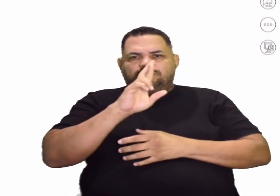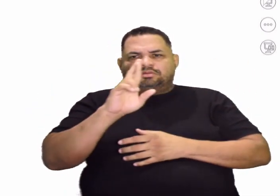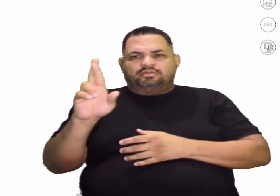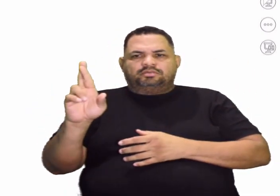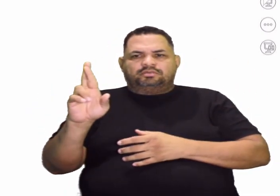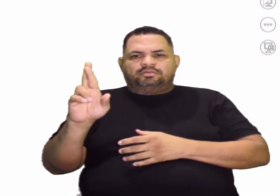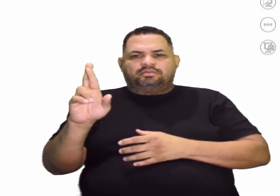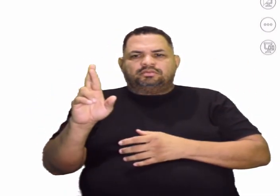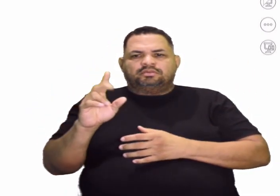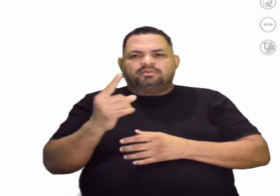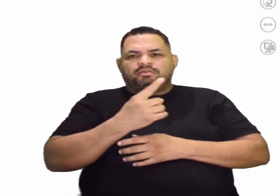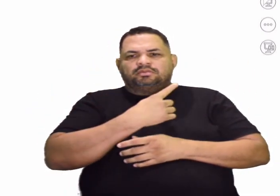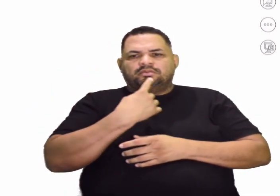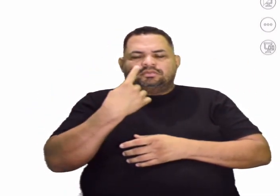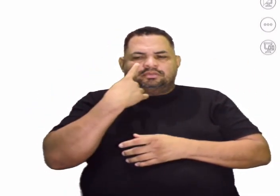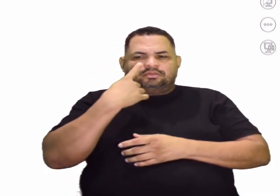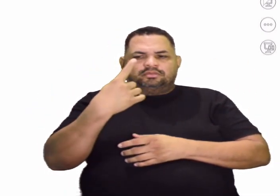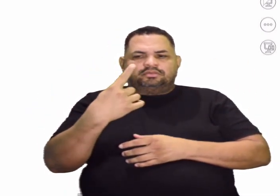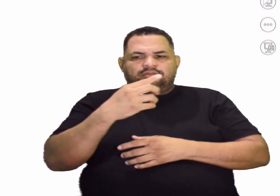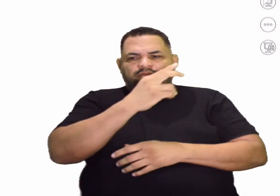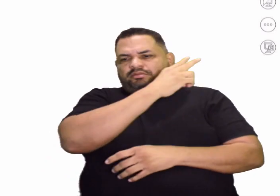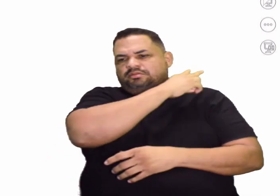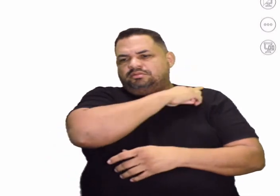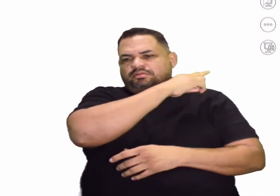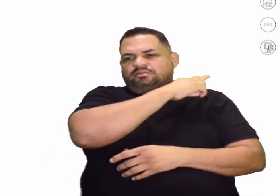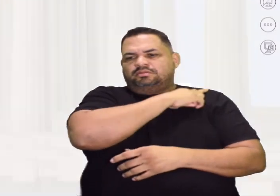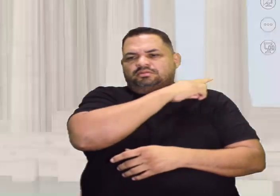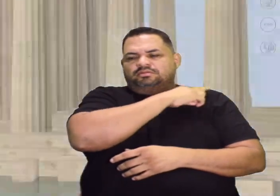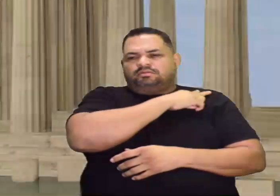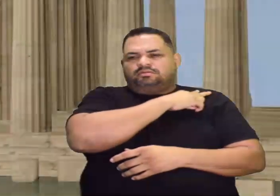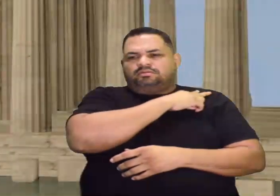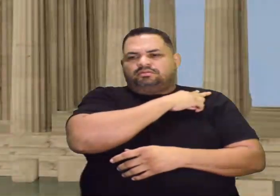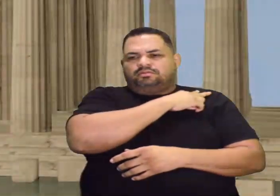aí. Nós vimos lá no segundo ano